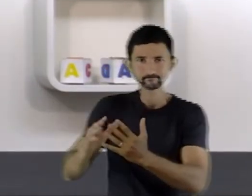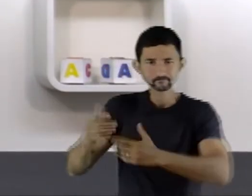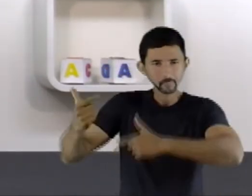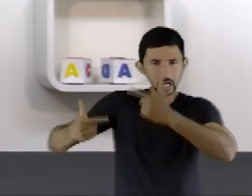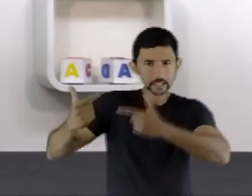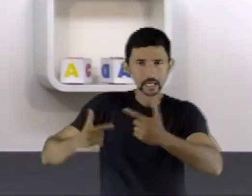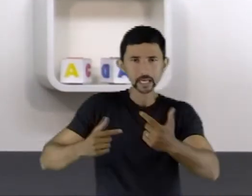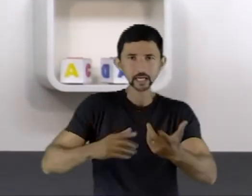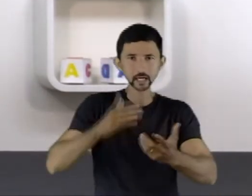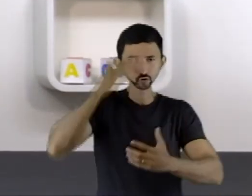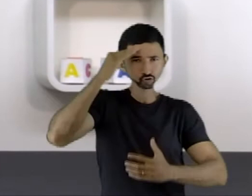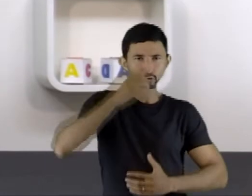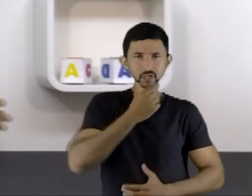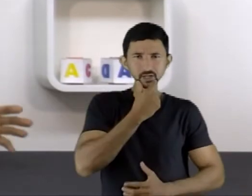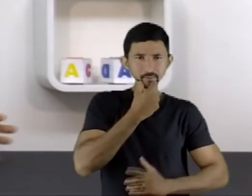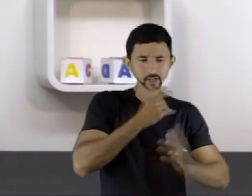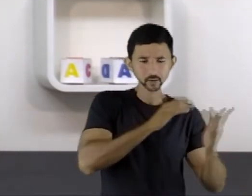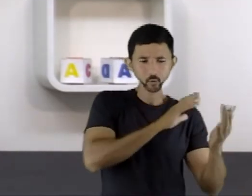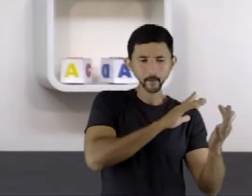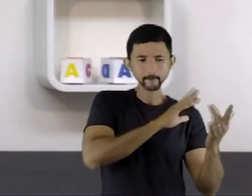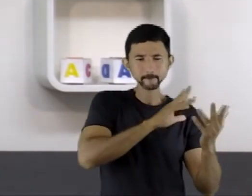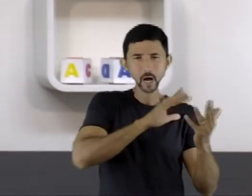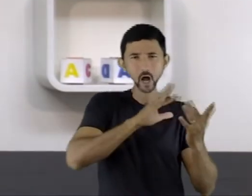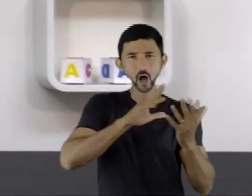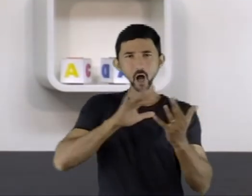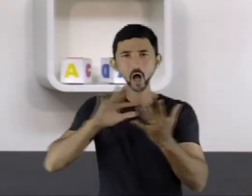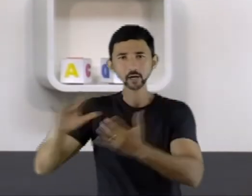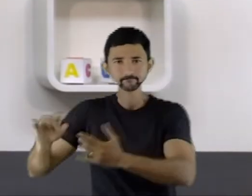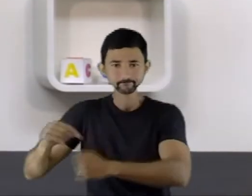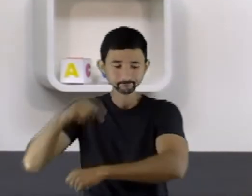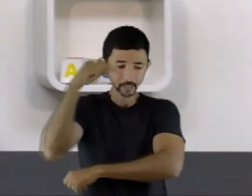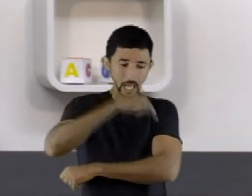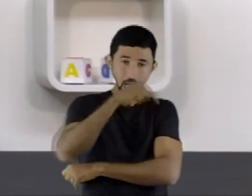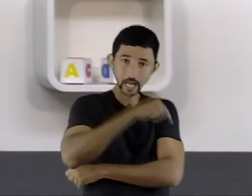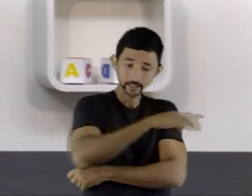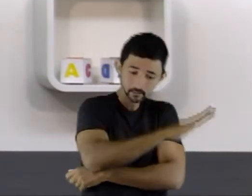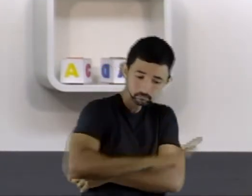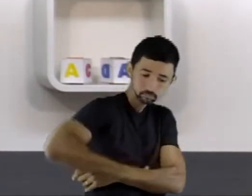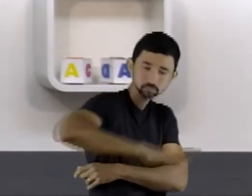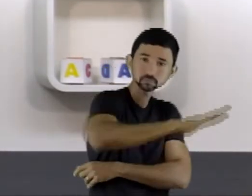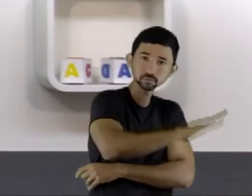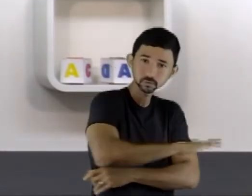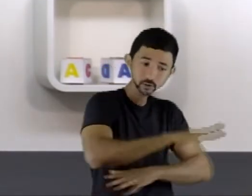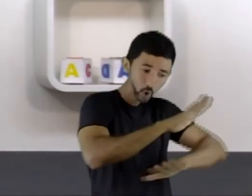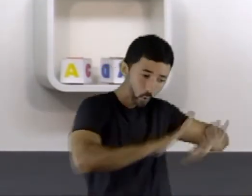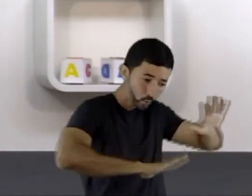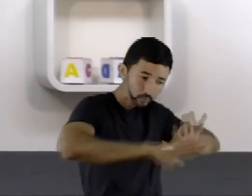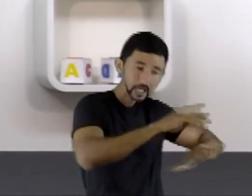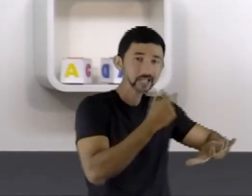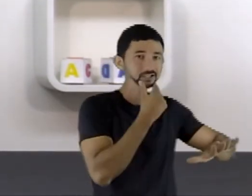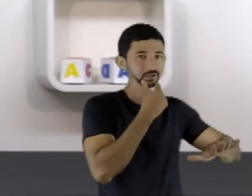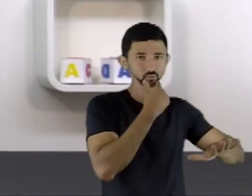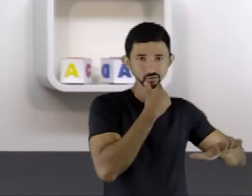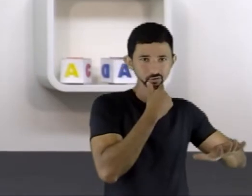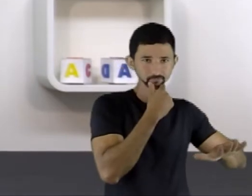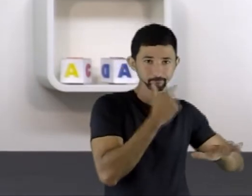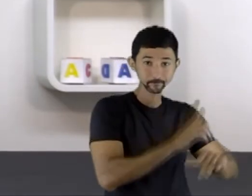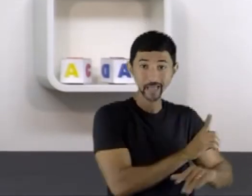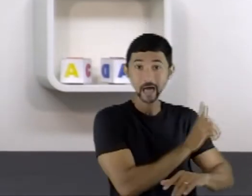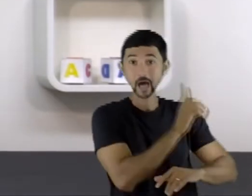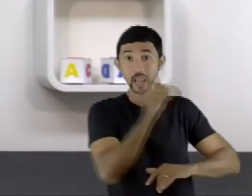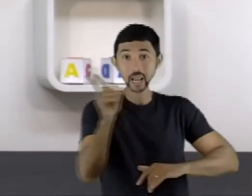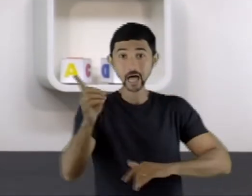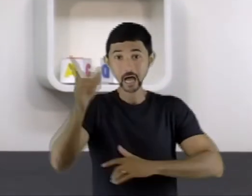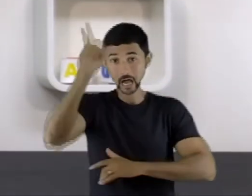da batalha, ali o território americano foi preservado. Enquanto que o território europeu foi todo destruído. As fábricas destruídas,